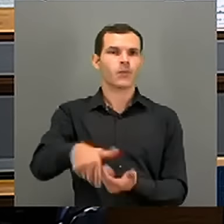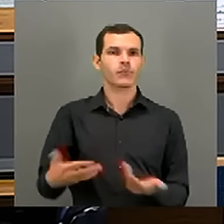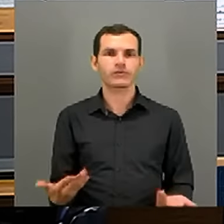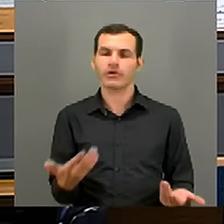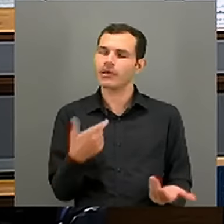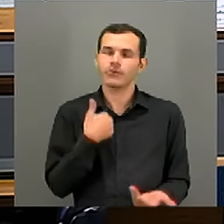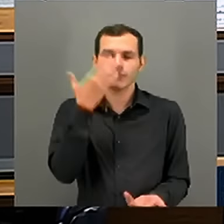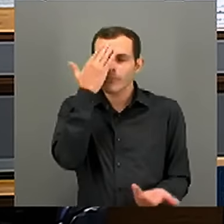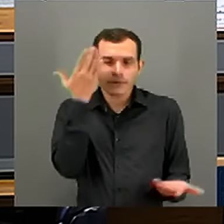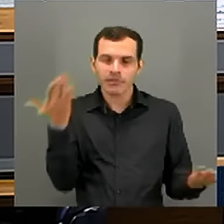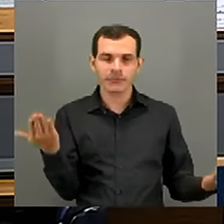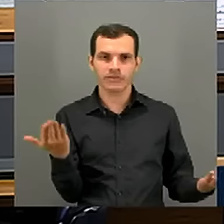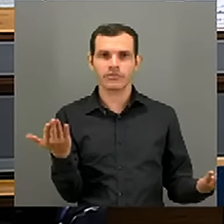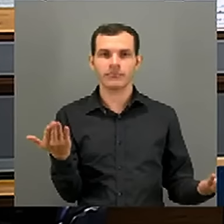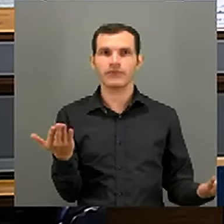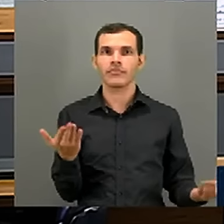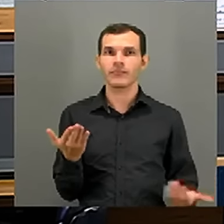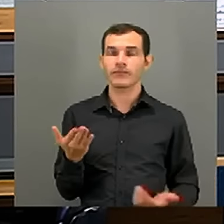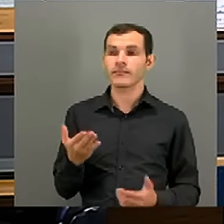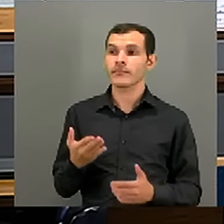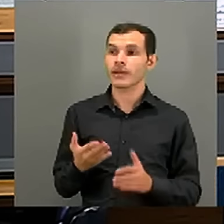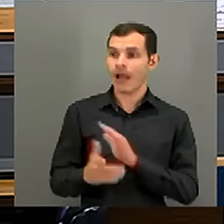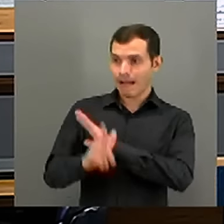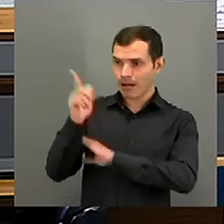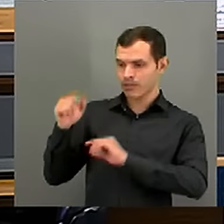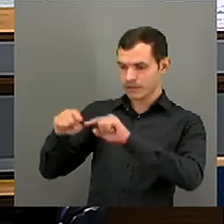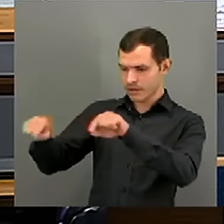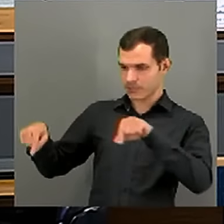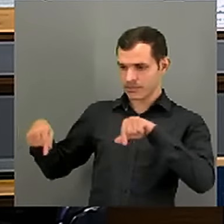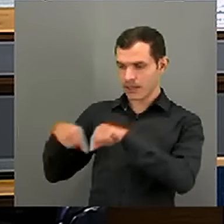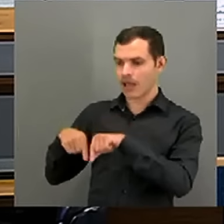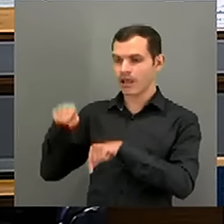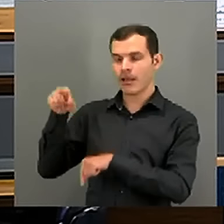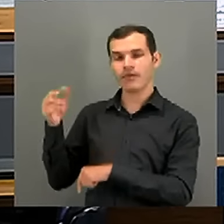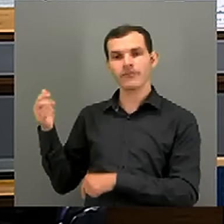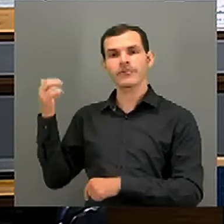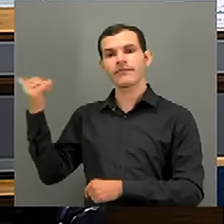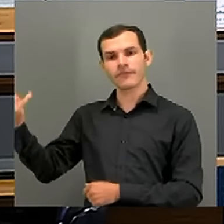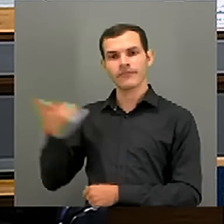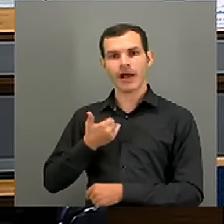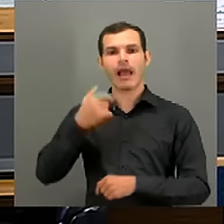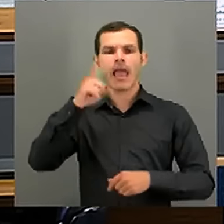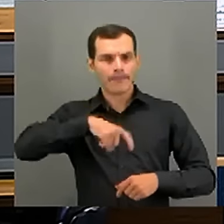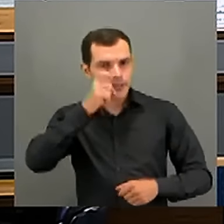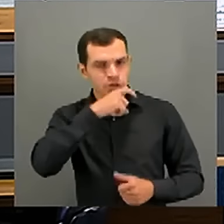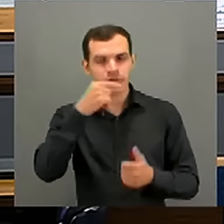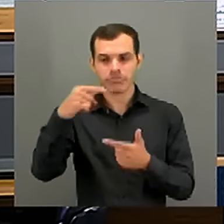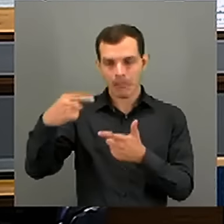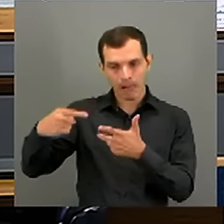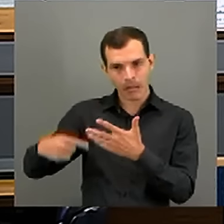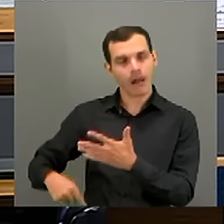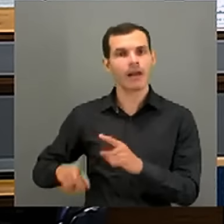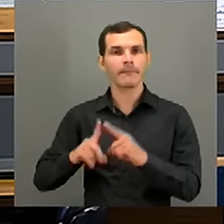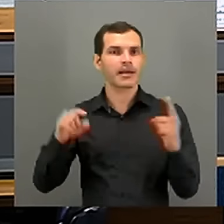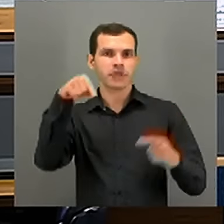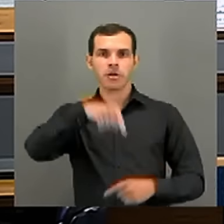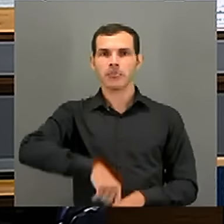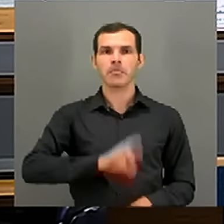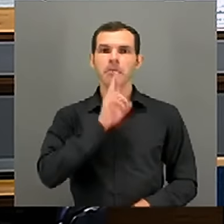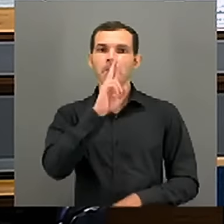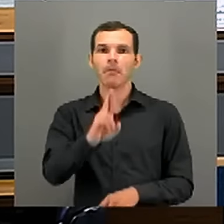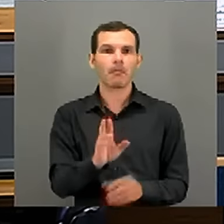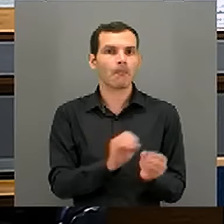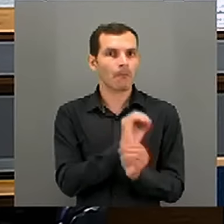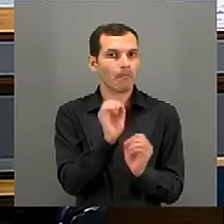isso, né? Se você lá dentro fala que tudo é mentira, aí, ao chegar aqui, você não responde e fica em silêncio,